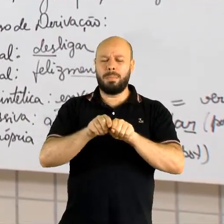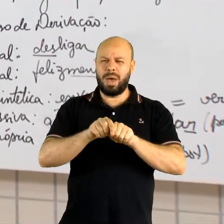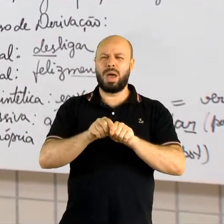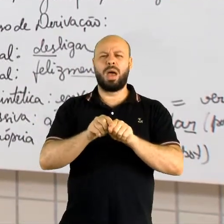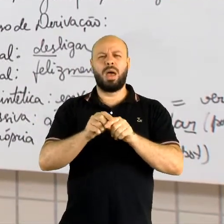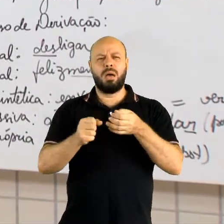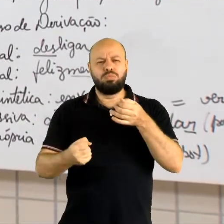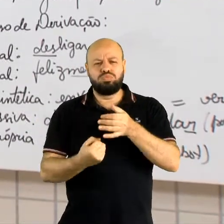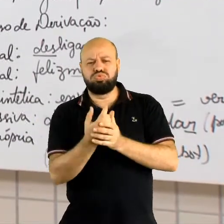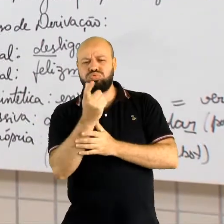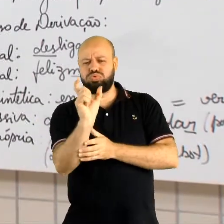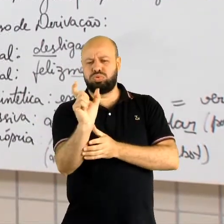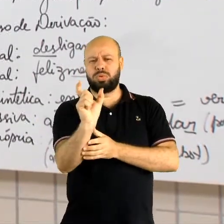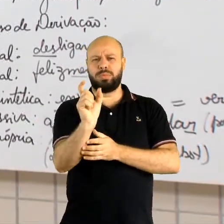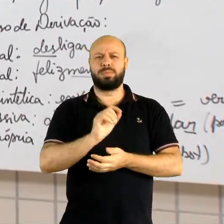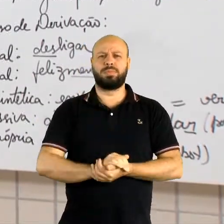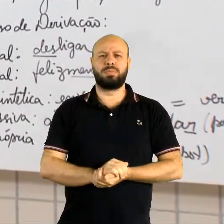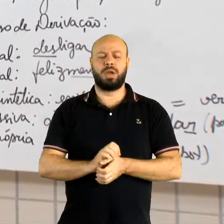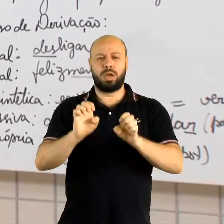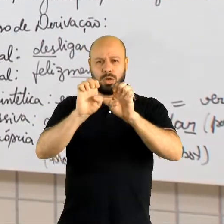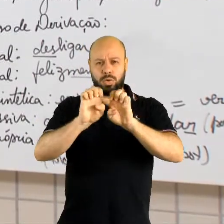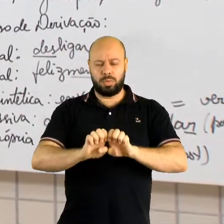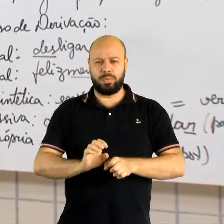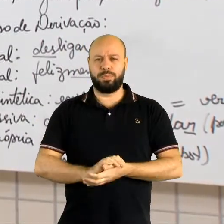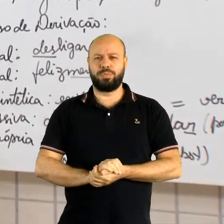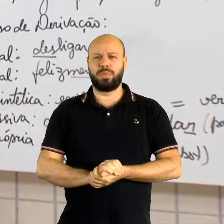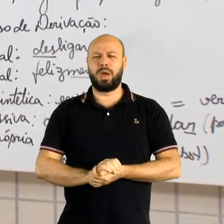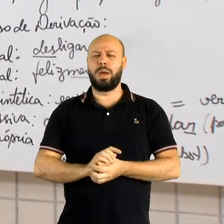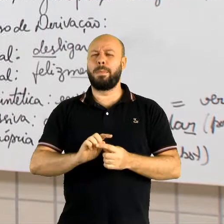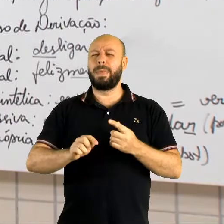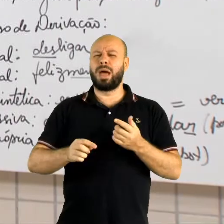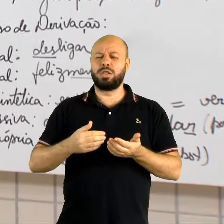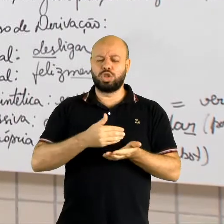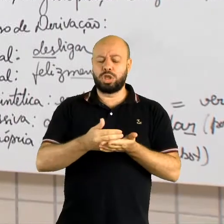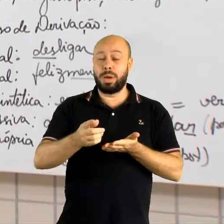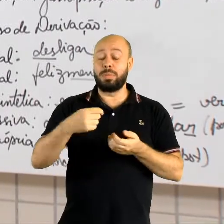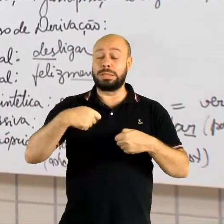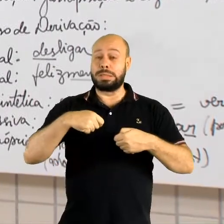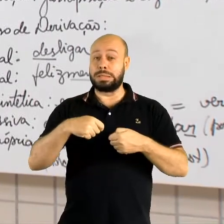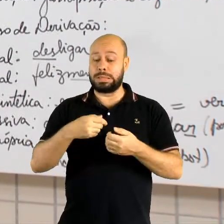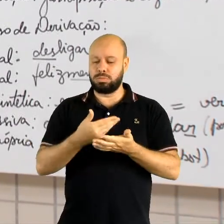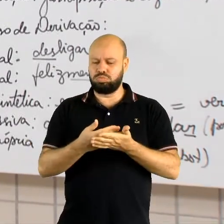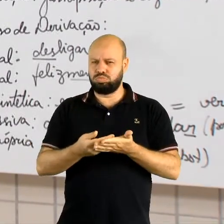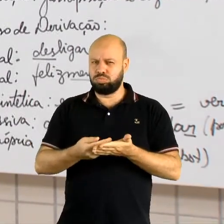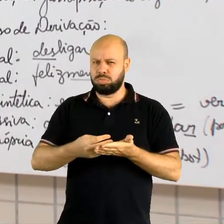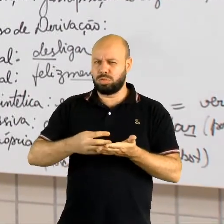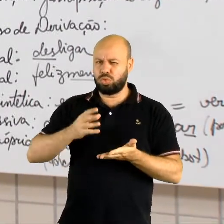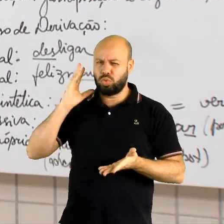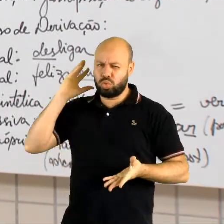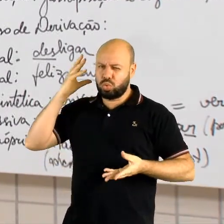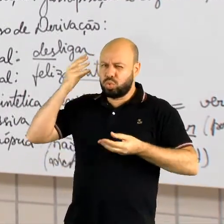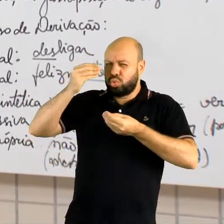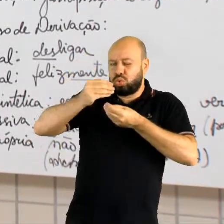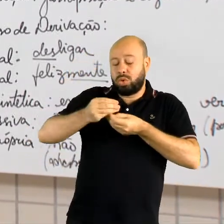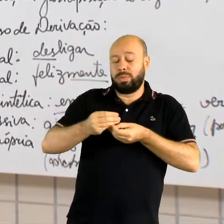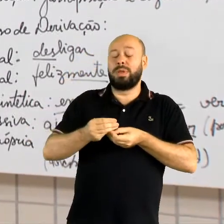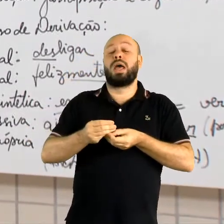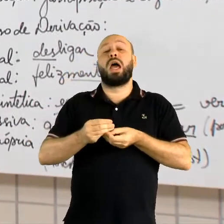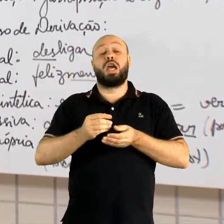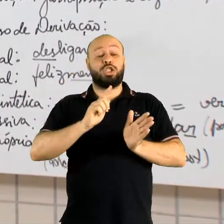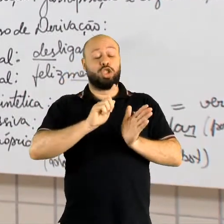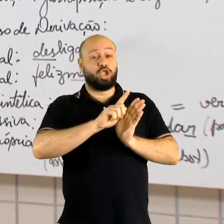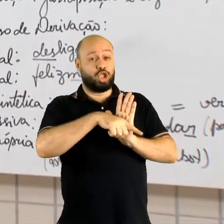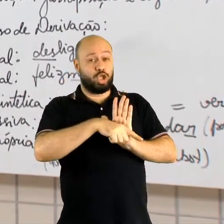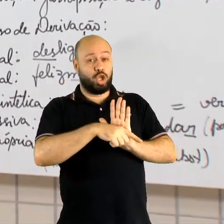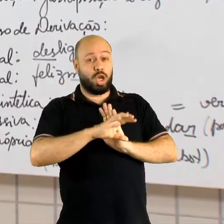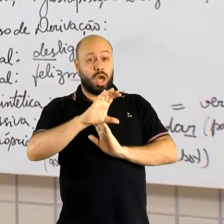antes de iniciarmos a nossa aula, primeiro nós vamos fazer uma revisão da aula passada, que nós trabalhamos sobre o gênero charge.